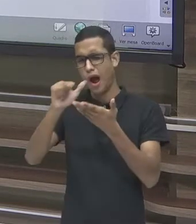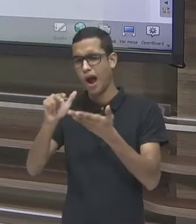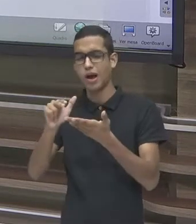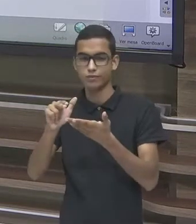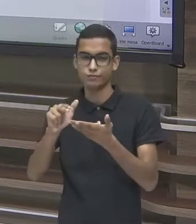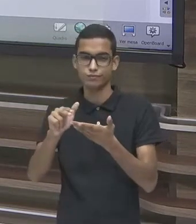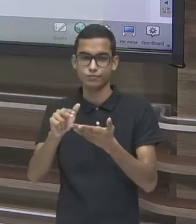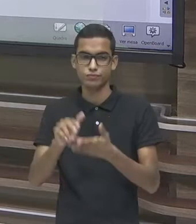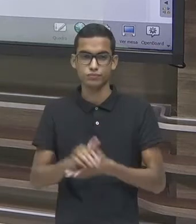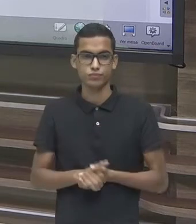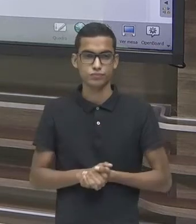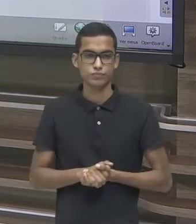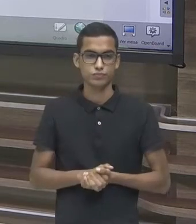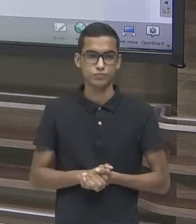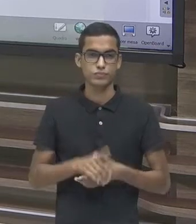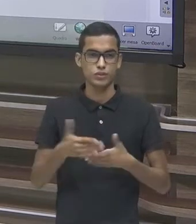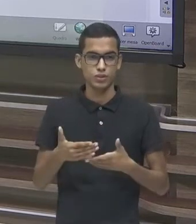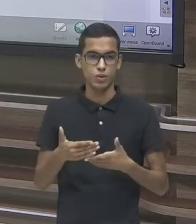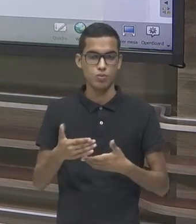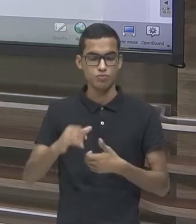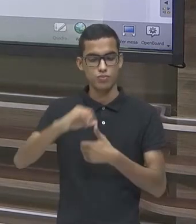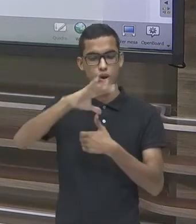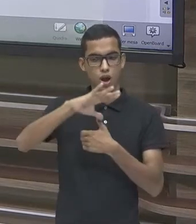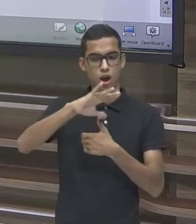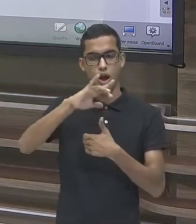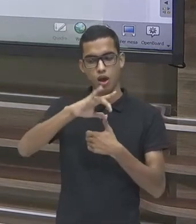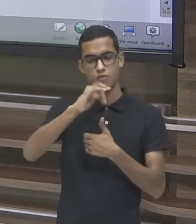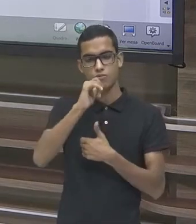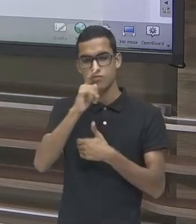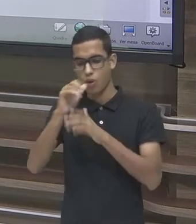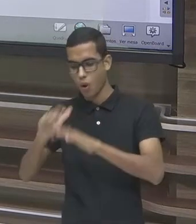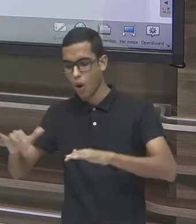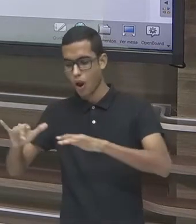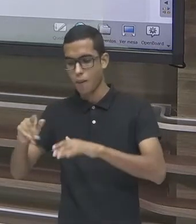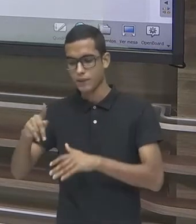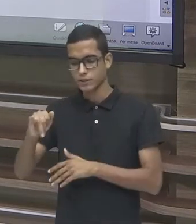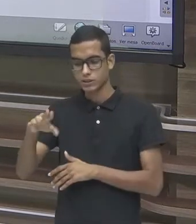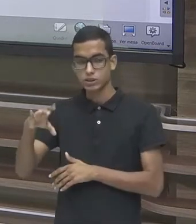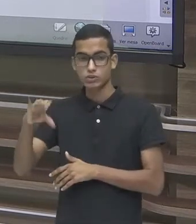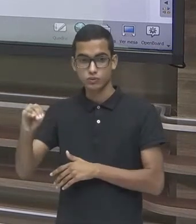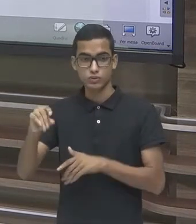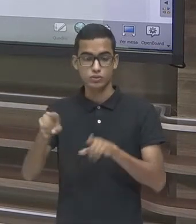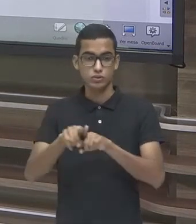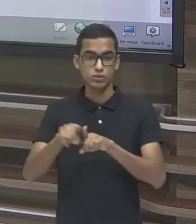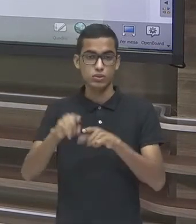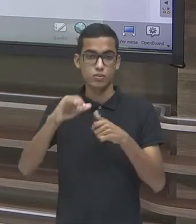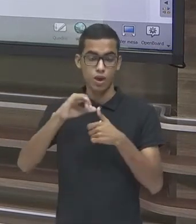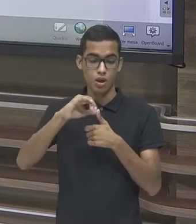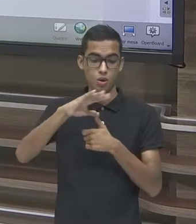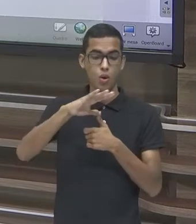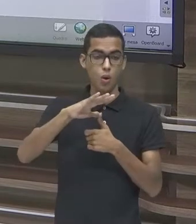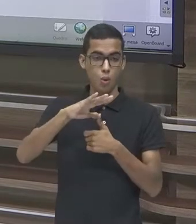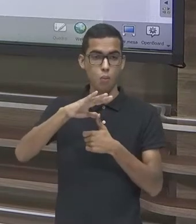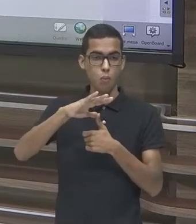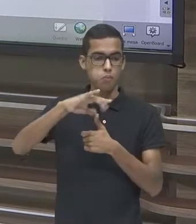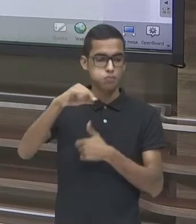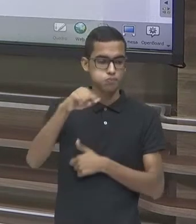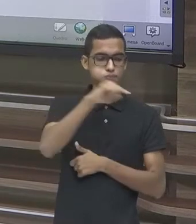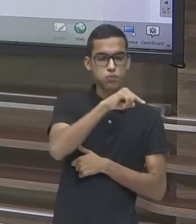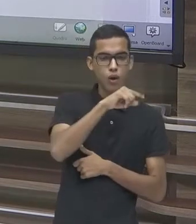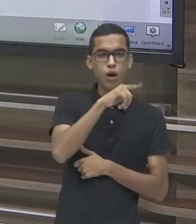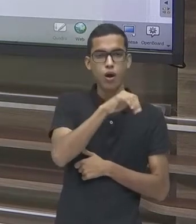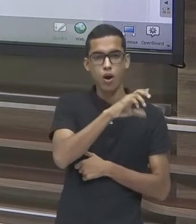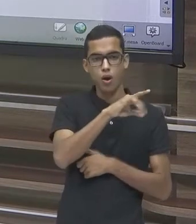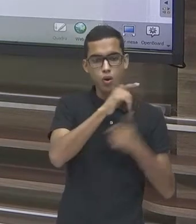na costa leste, quanto pelo Oceano Pacífico na costa oeste. Inclusive, na costa oeste, no Oceano Pacífico, é que